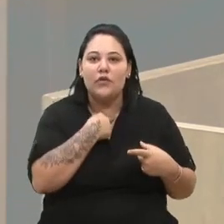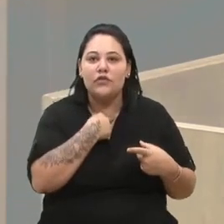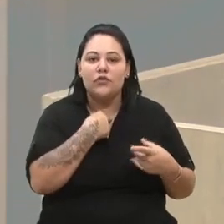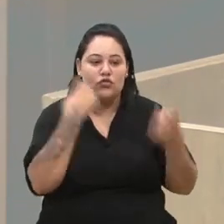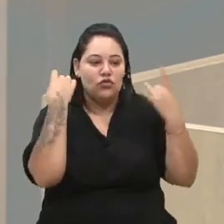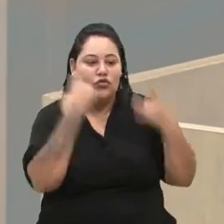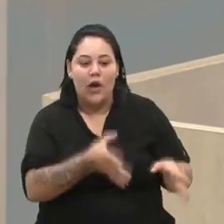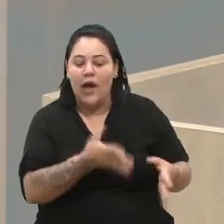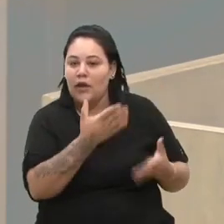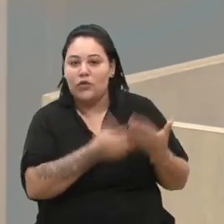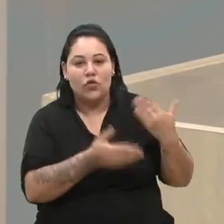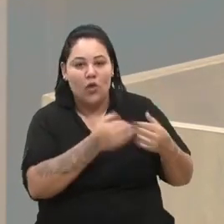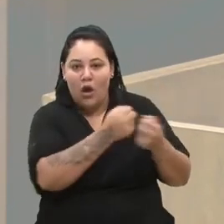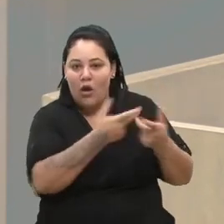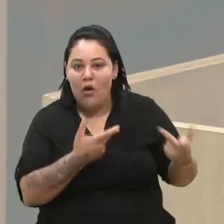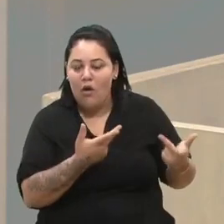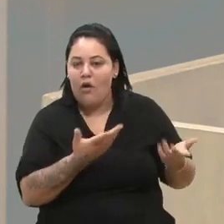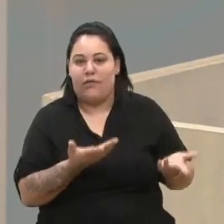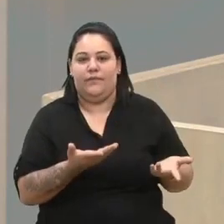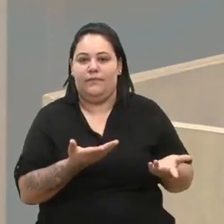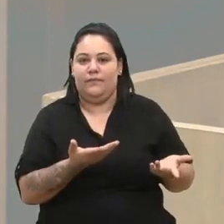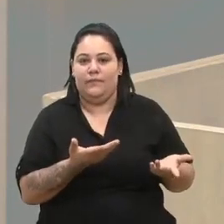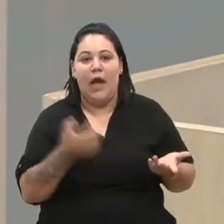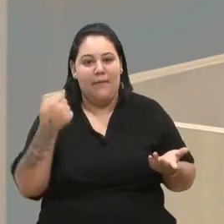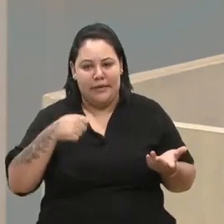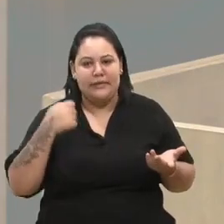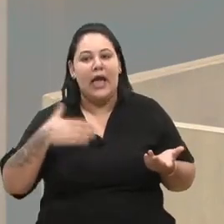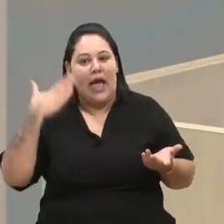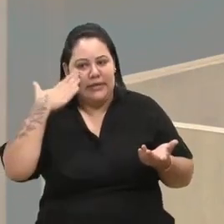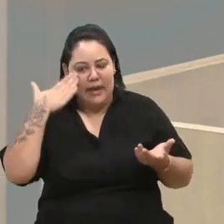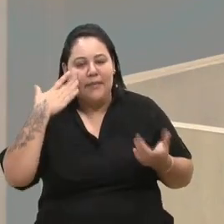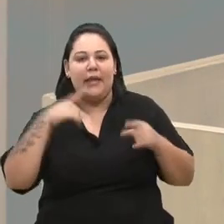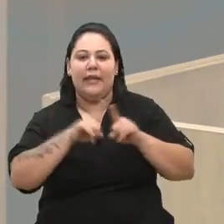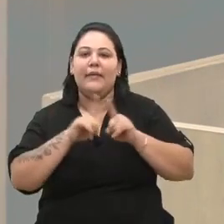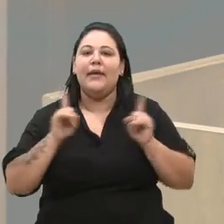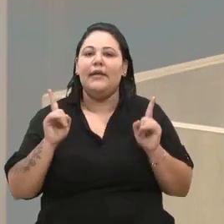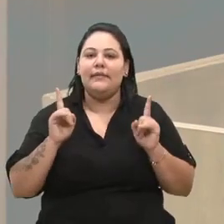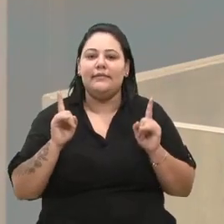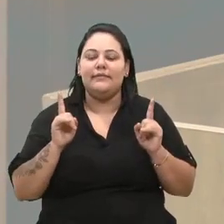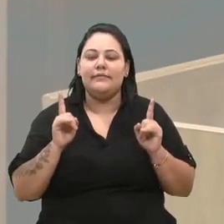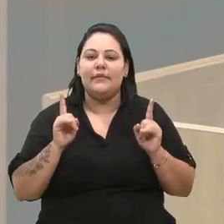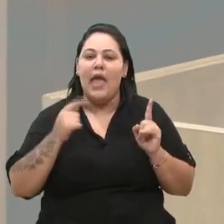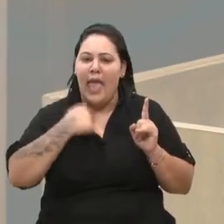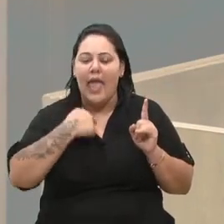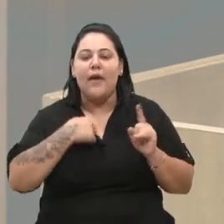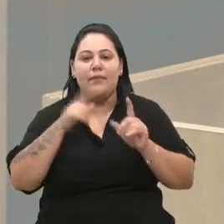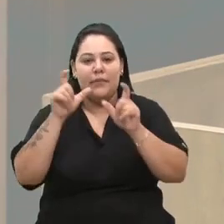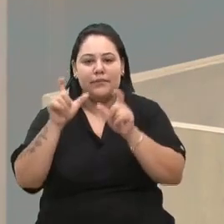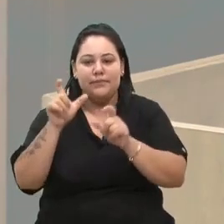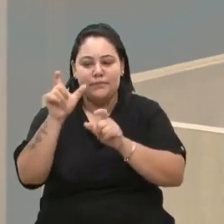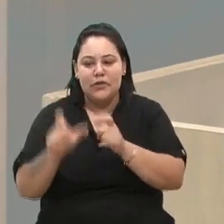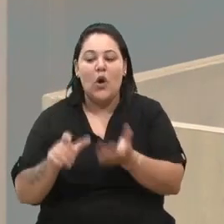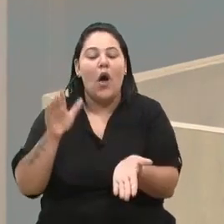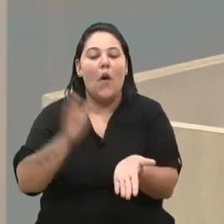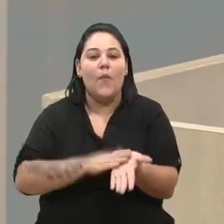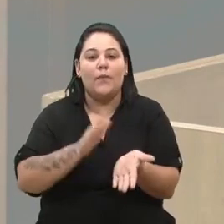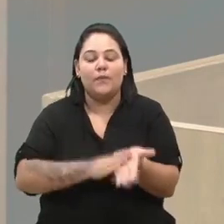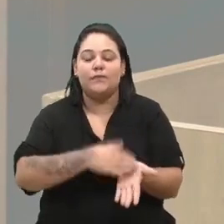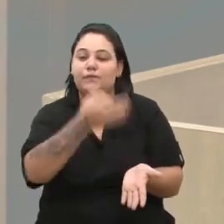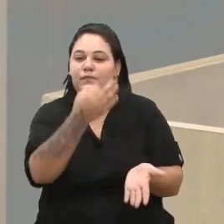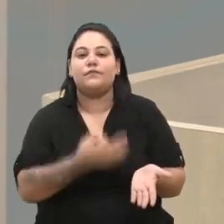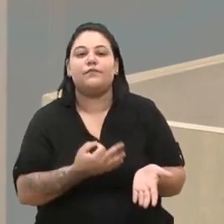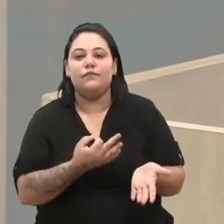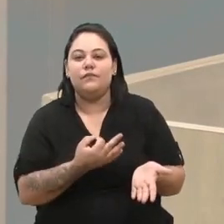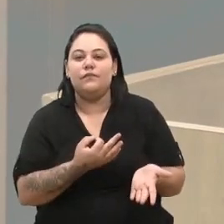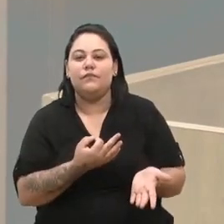do outro lado. Então nós temos que ter um pouquinho de coerência nos discursos. Eu sou uma pessoa que cobro o certo.